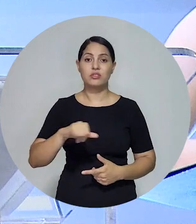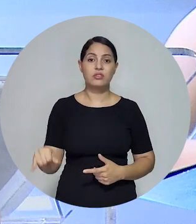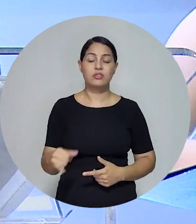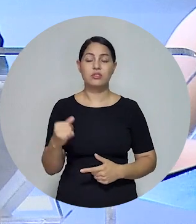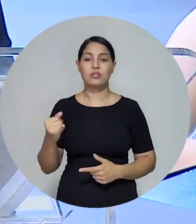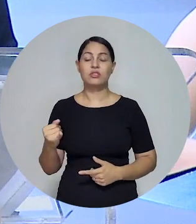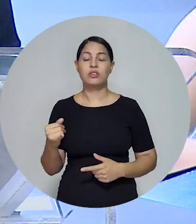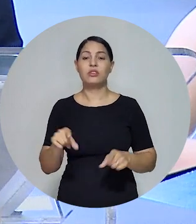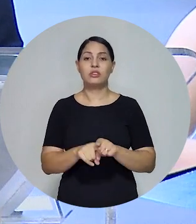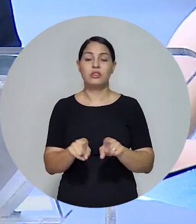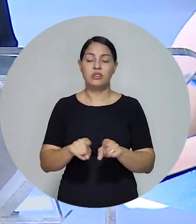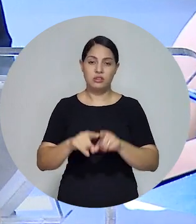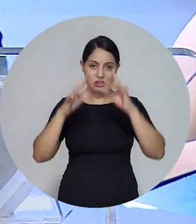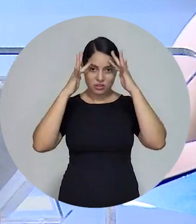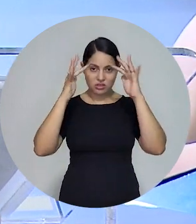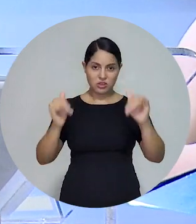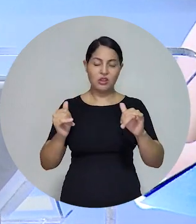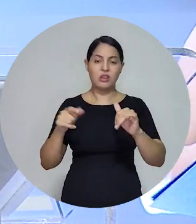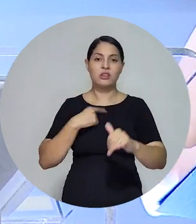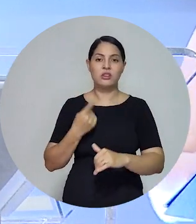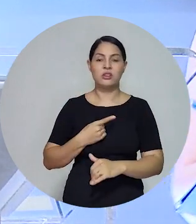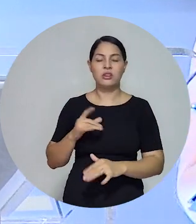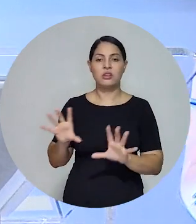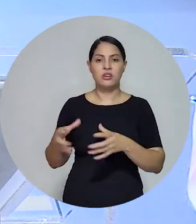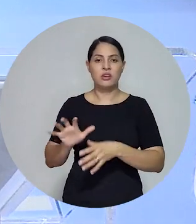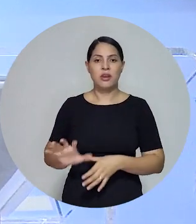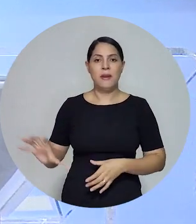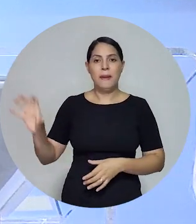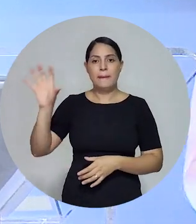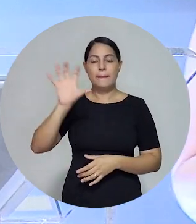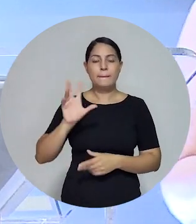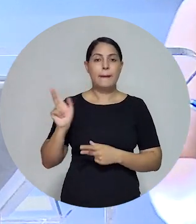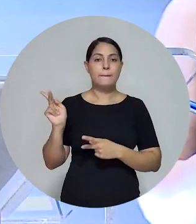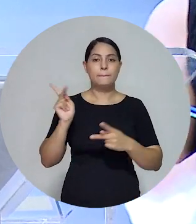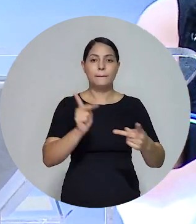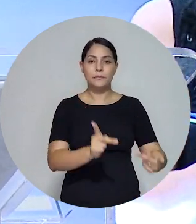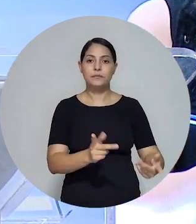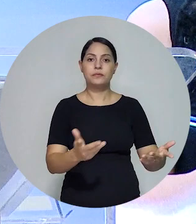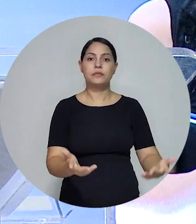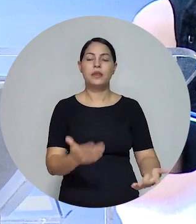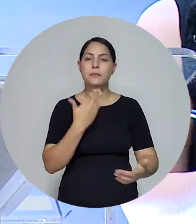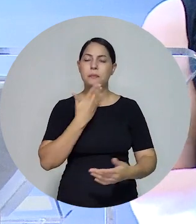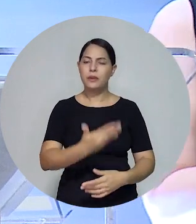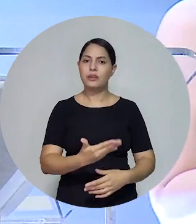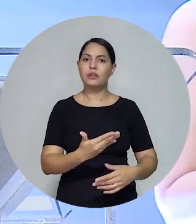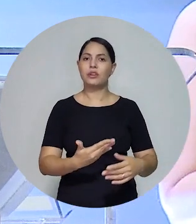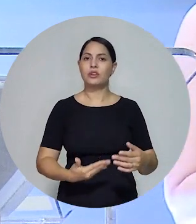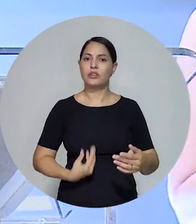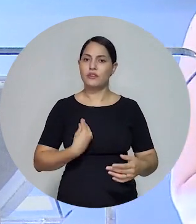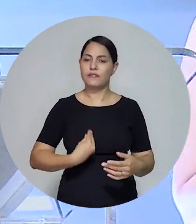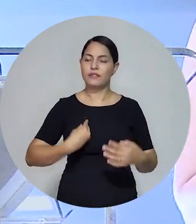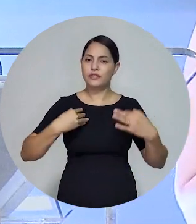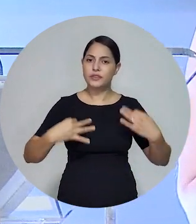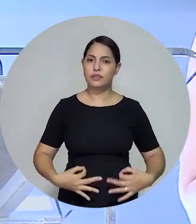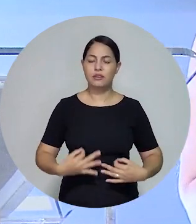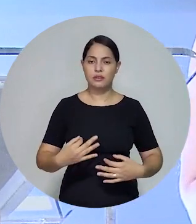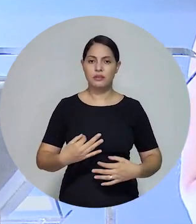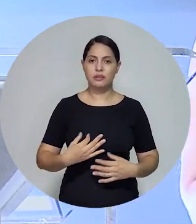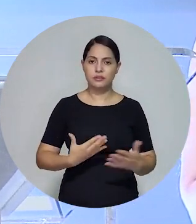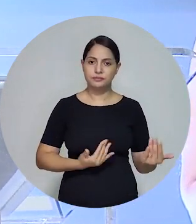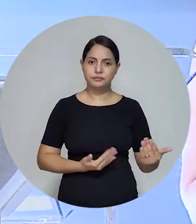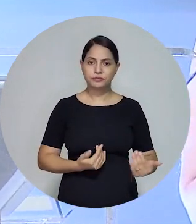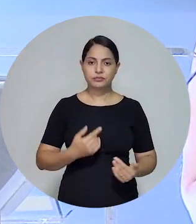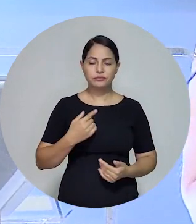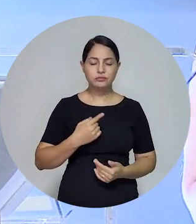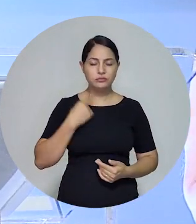visitando o CNJ, visitando cada presidência de tribunal com as nossas seccionais, para poder possibilitar a vida digna do